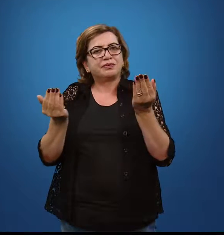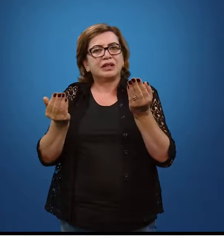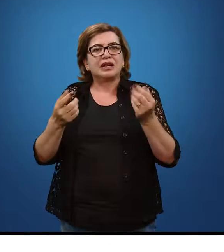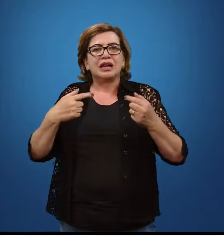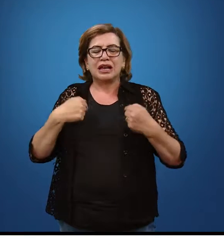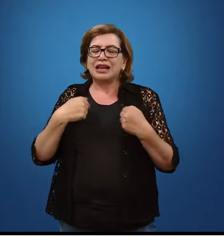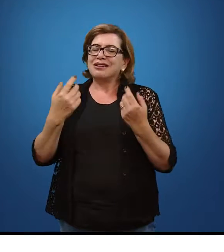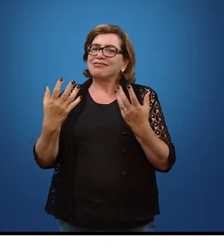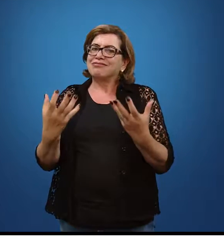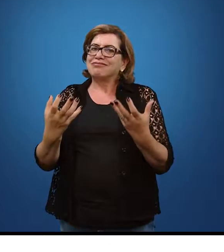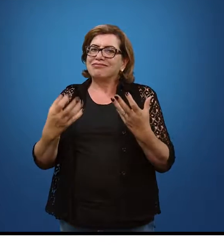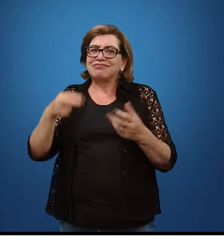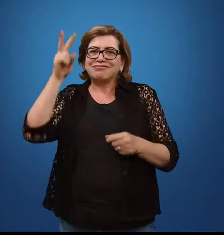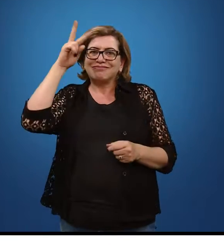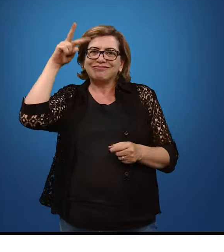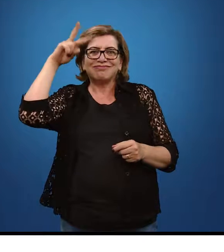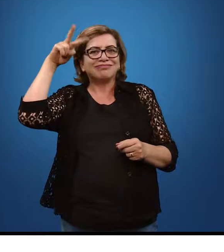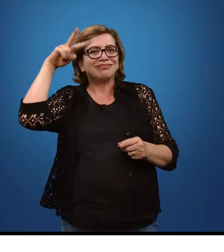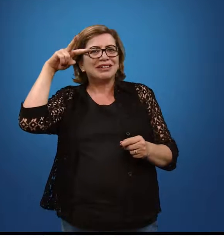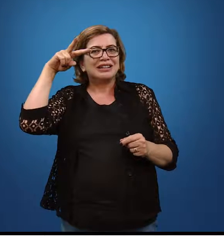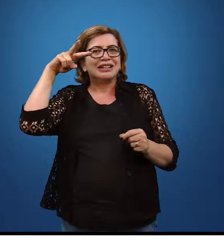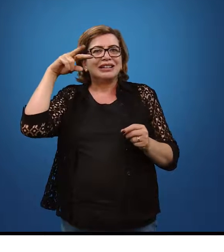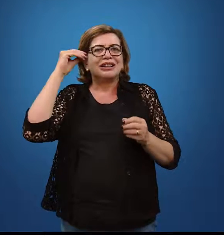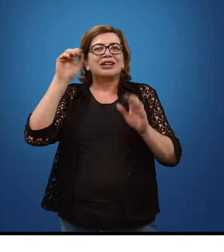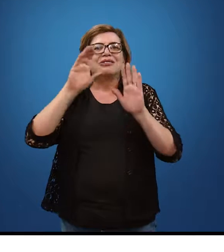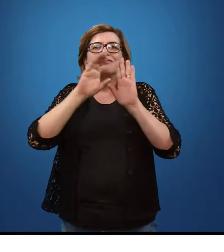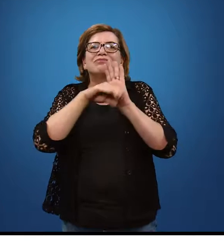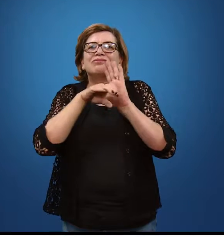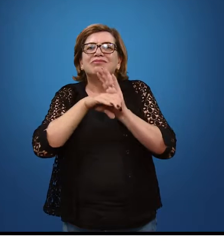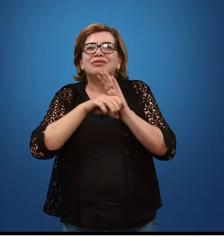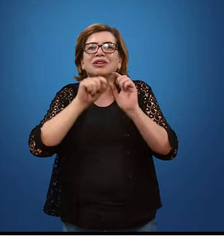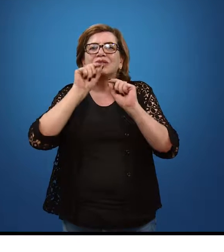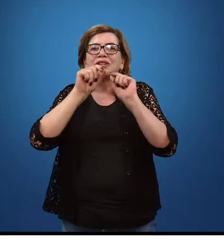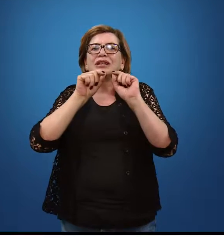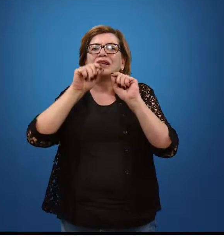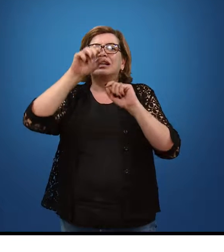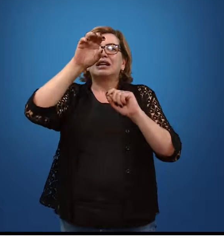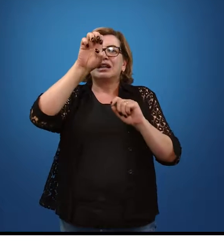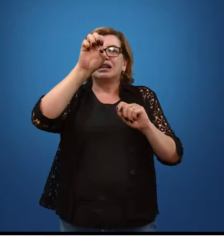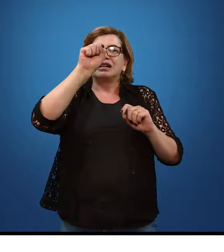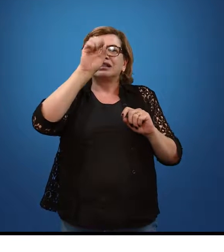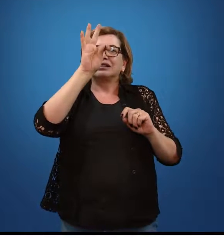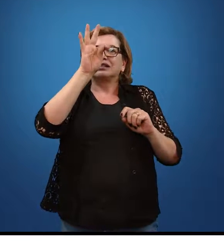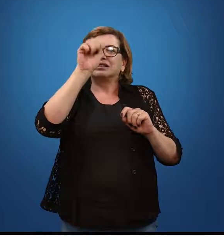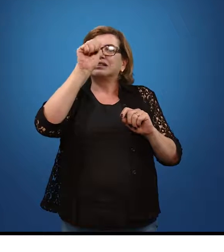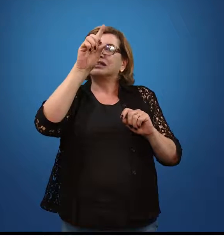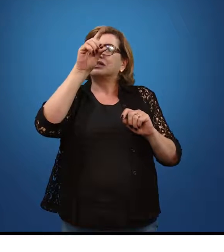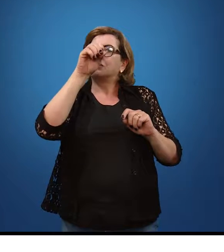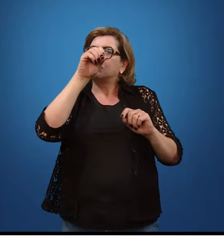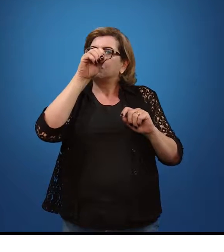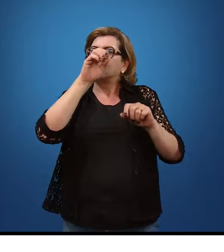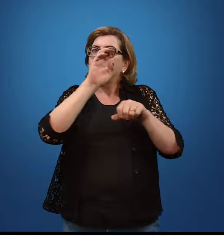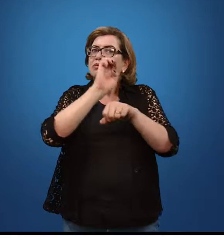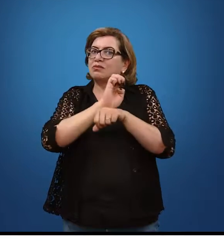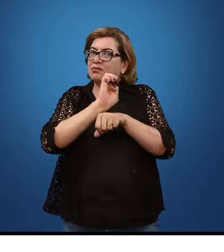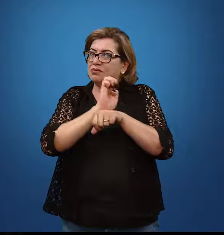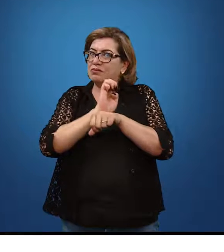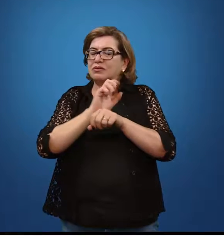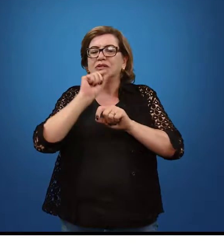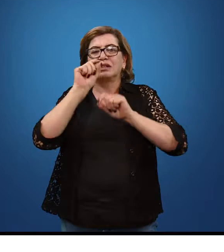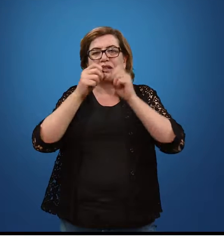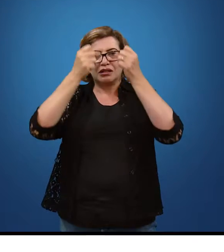eu gostaria de relembrar os conceitos de Estado que são abordados e que dizem